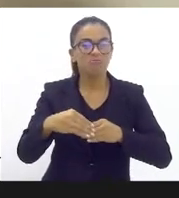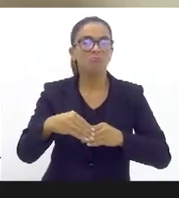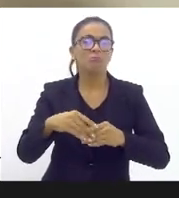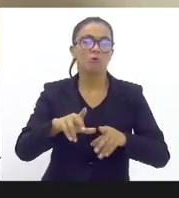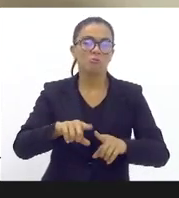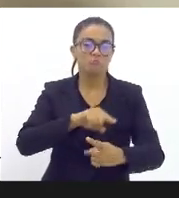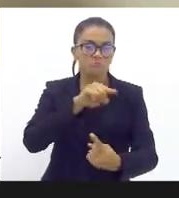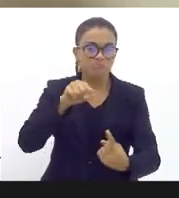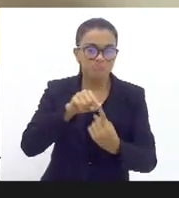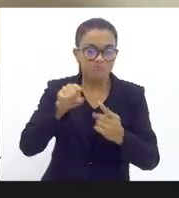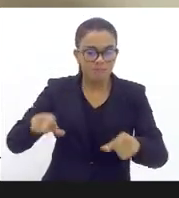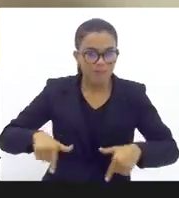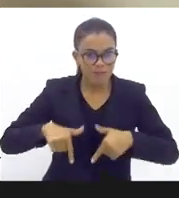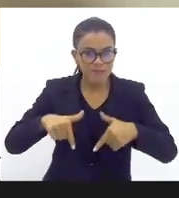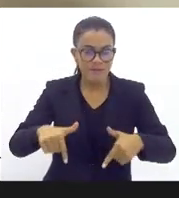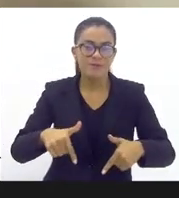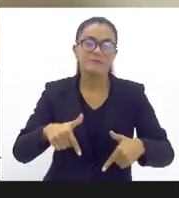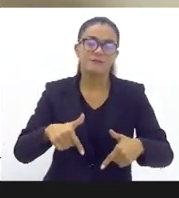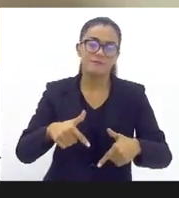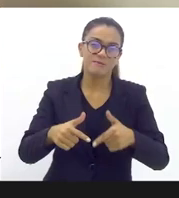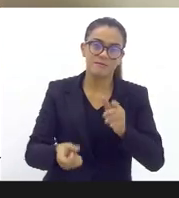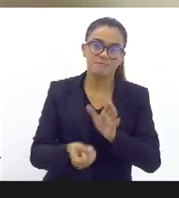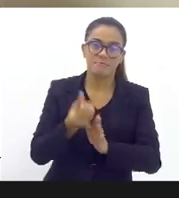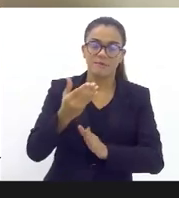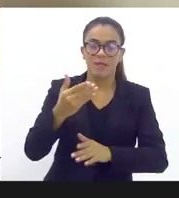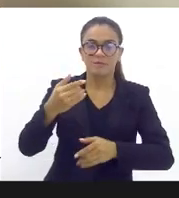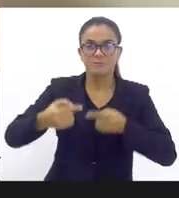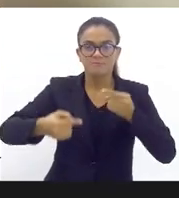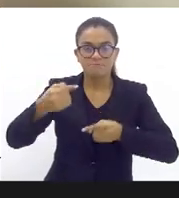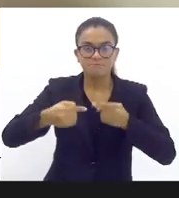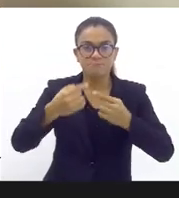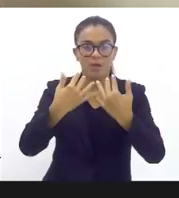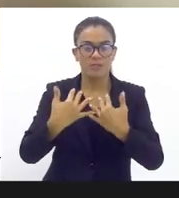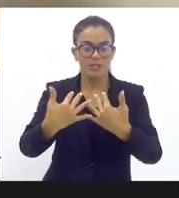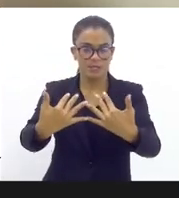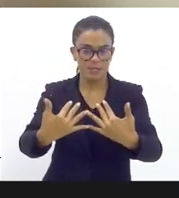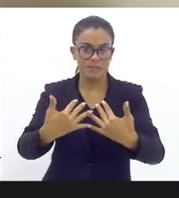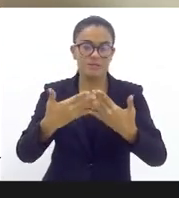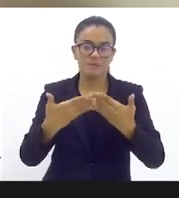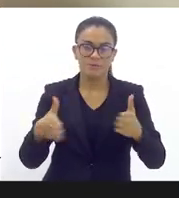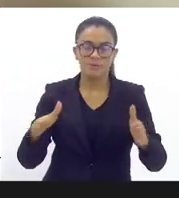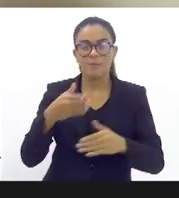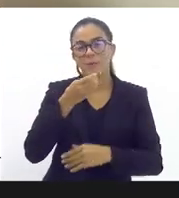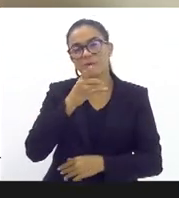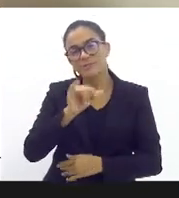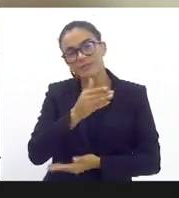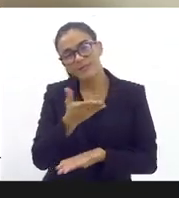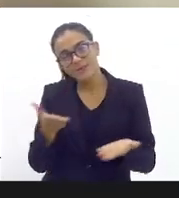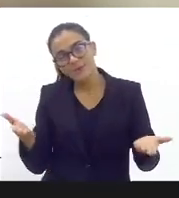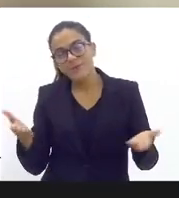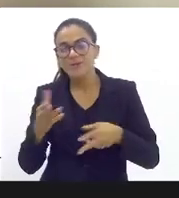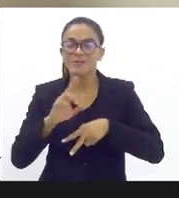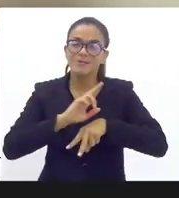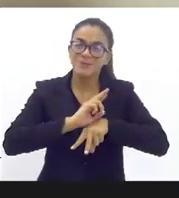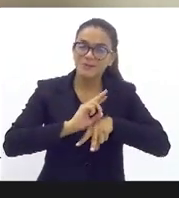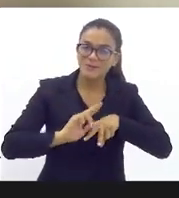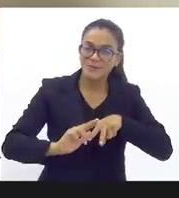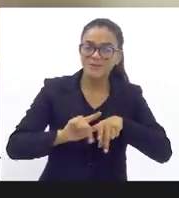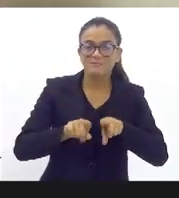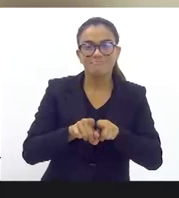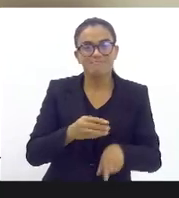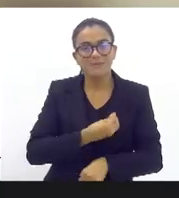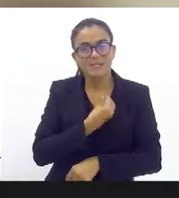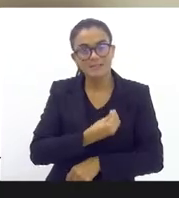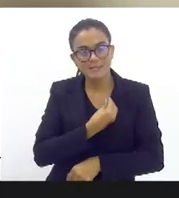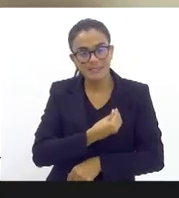audiência pública, fundamental a discussão desse tema. Bom dia a todos, todas e todes